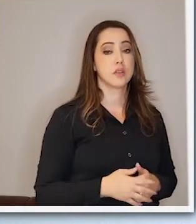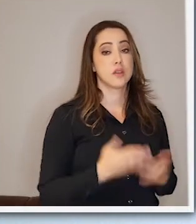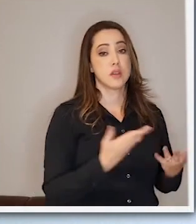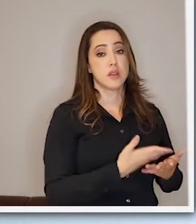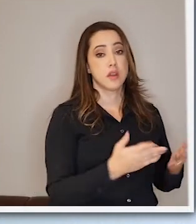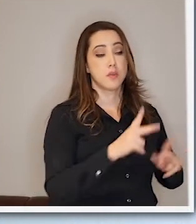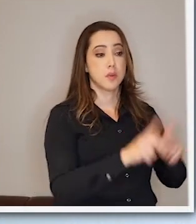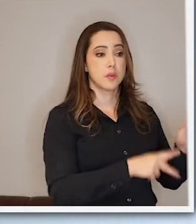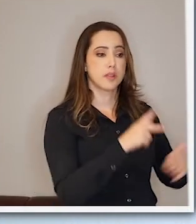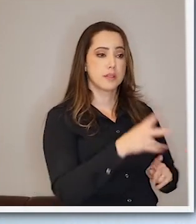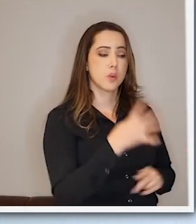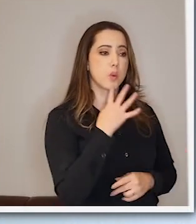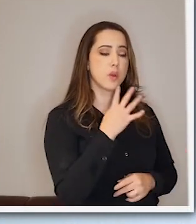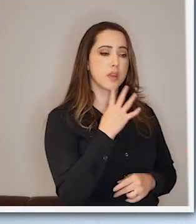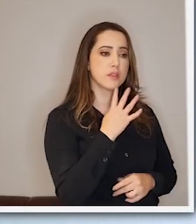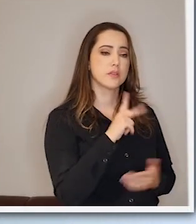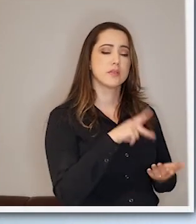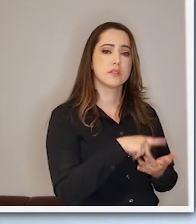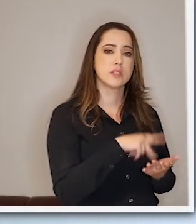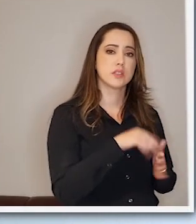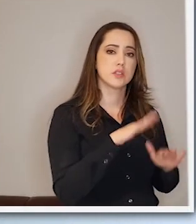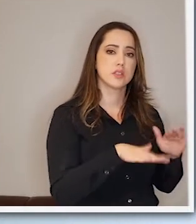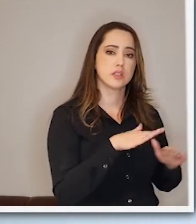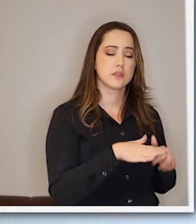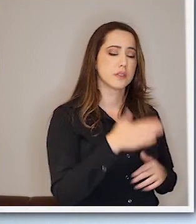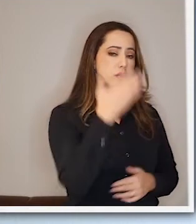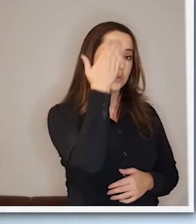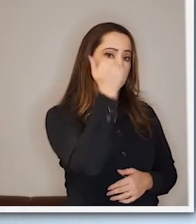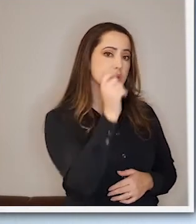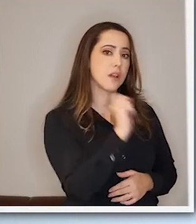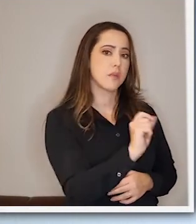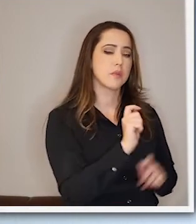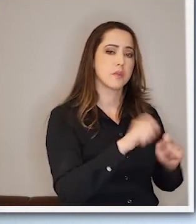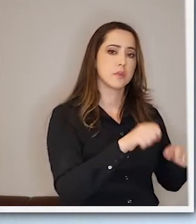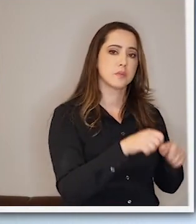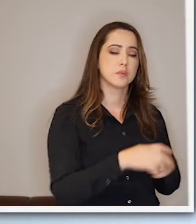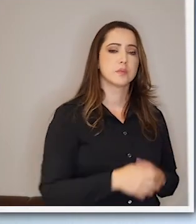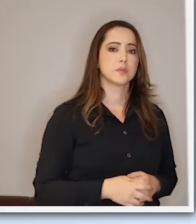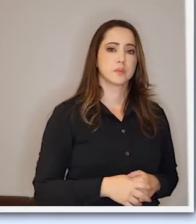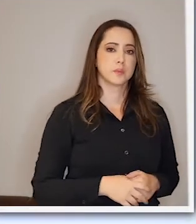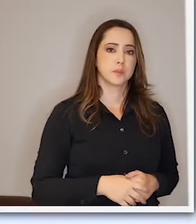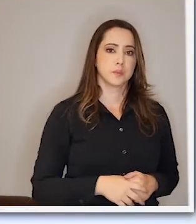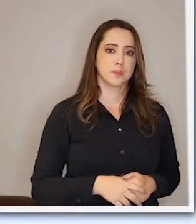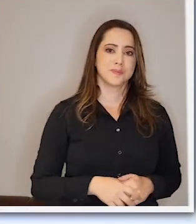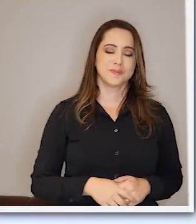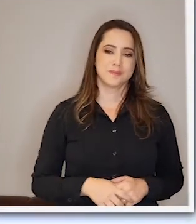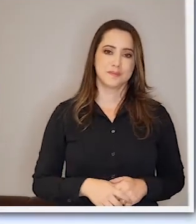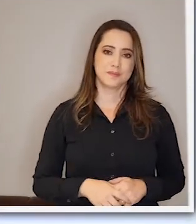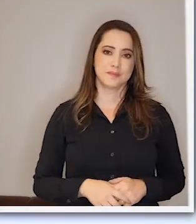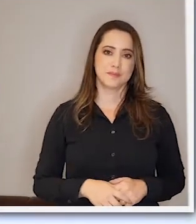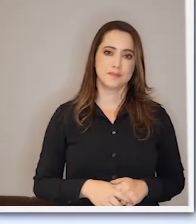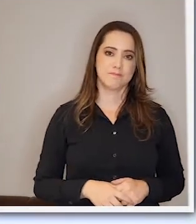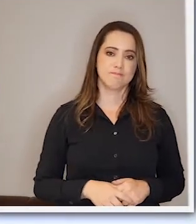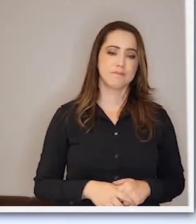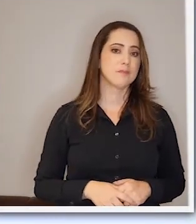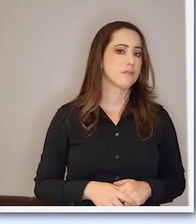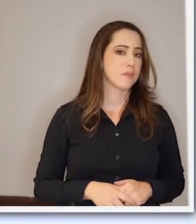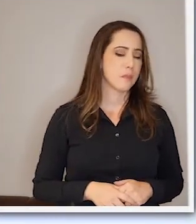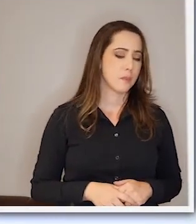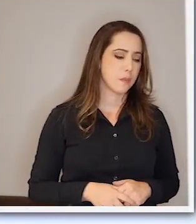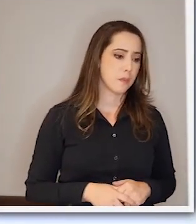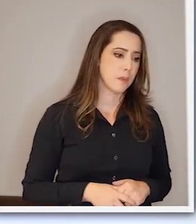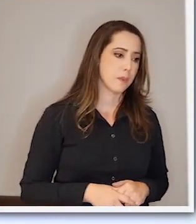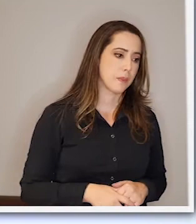Claro. Para que você, o público de vocês conheça uma realidade que talvez não saiba. E aí eu vou pegar minha colinha aqui,